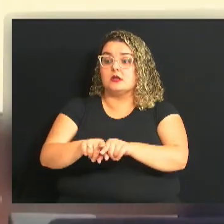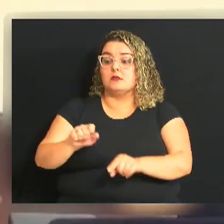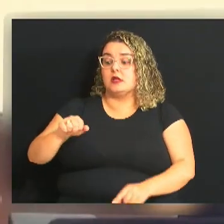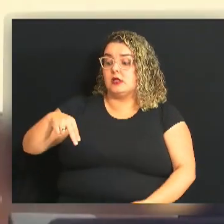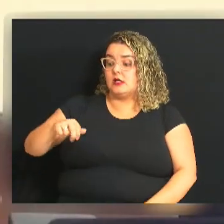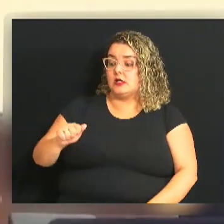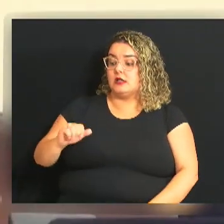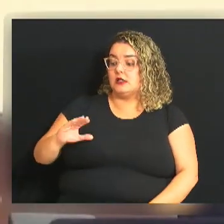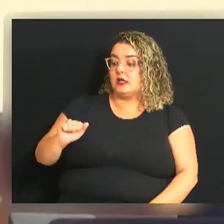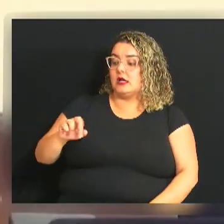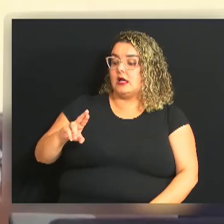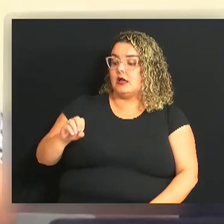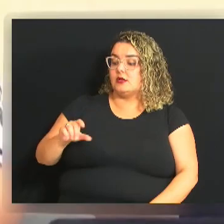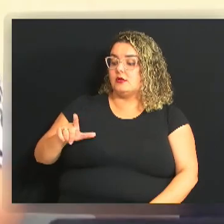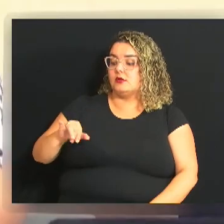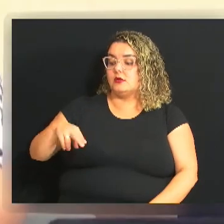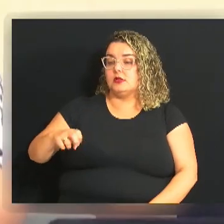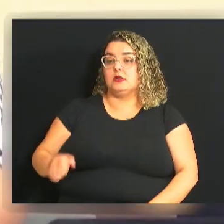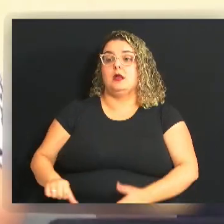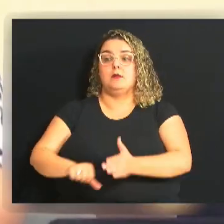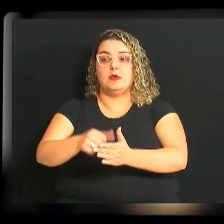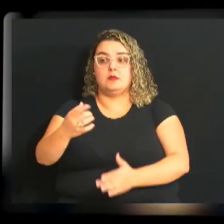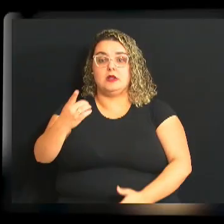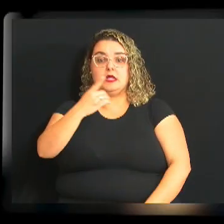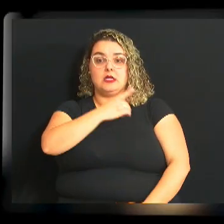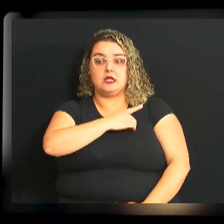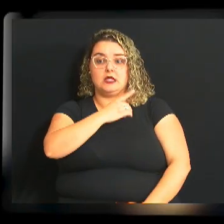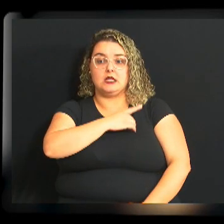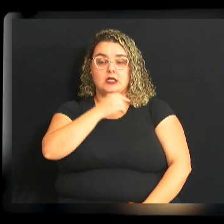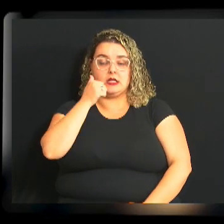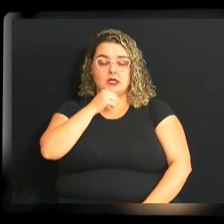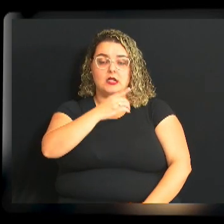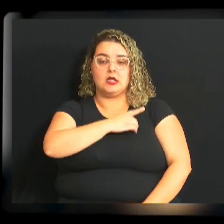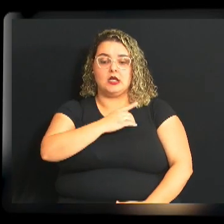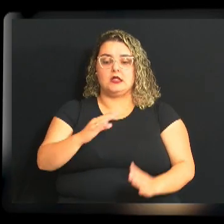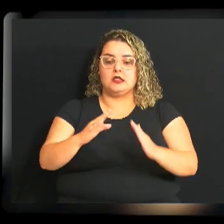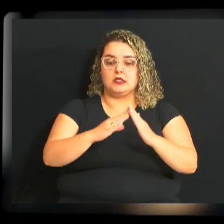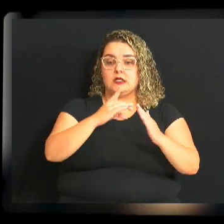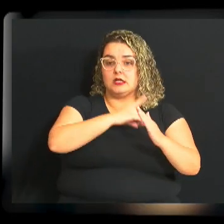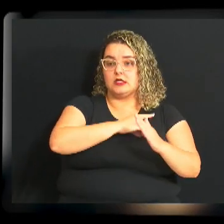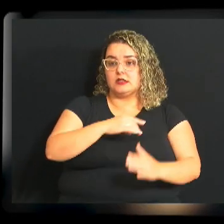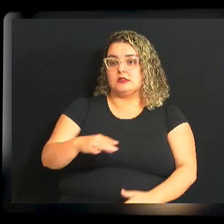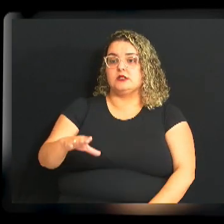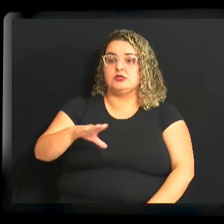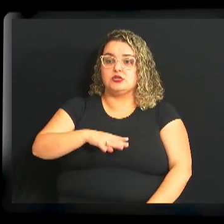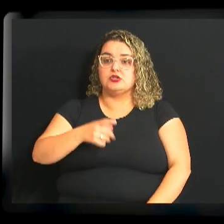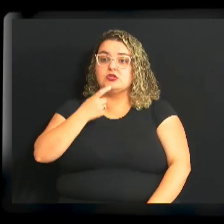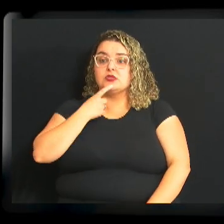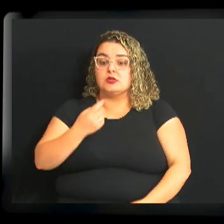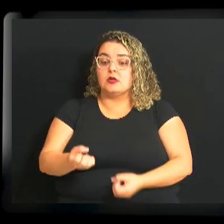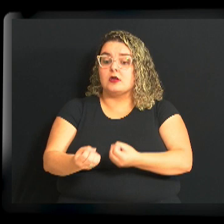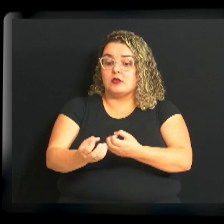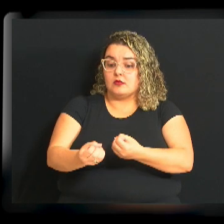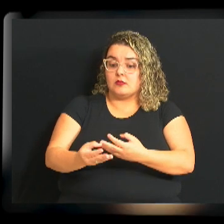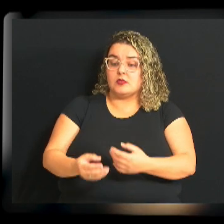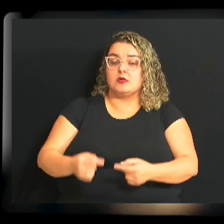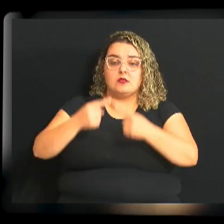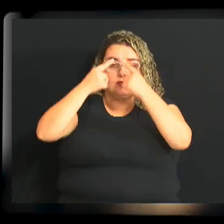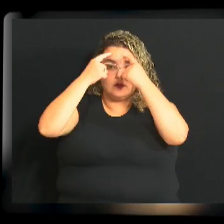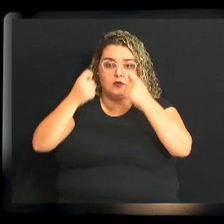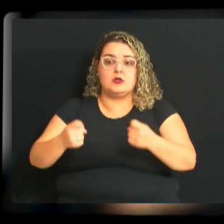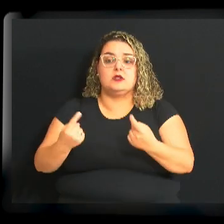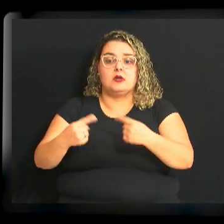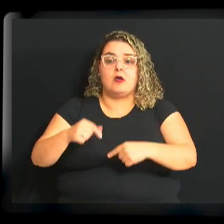Bach, primeira delegada da Mulher de Campinas. Ambas trouxeram dados sobre violência contra a mulher no Brasil